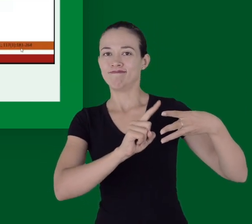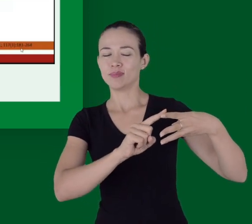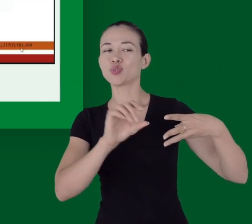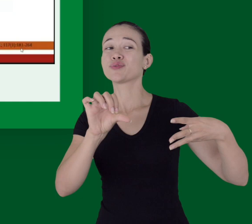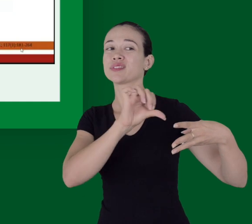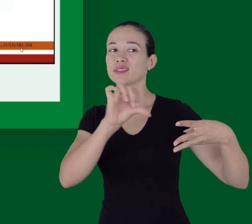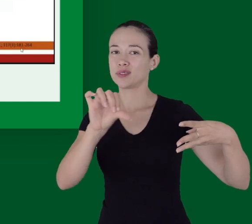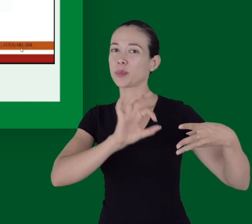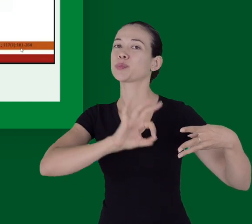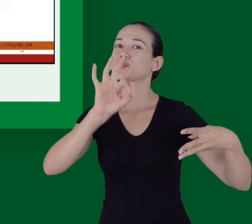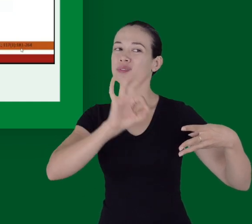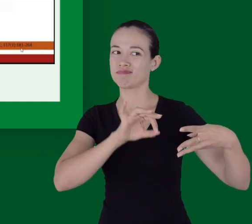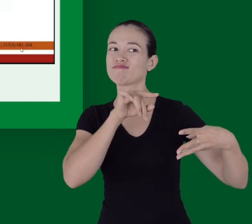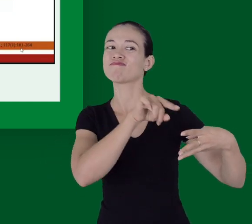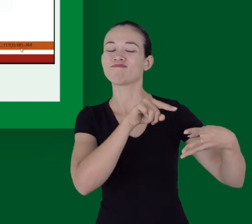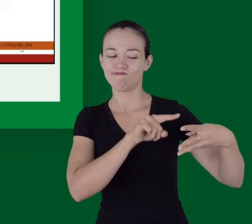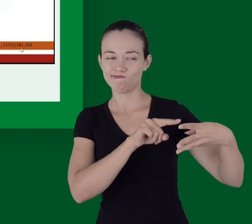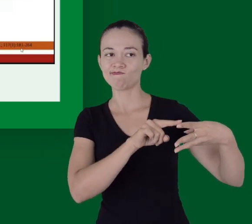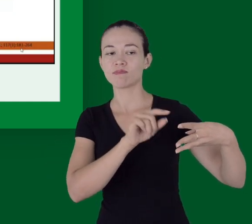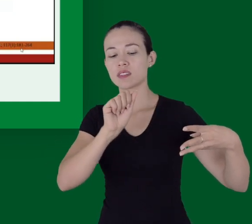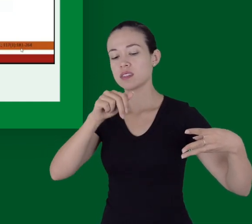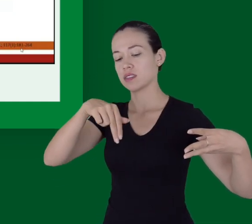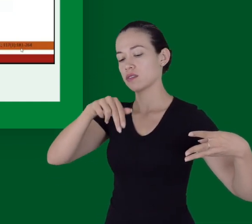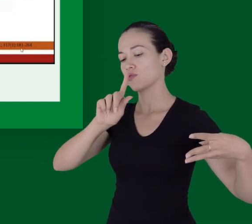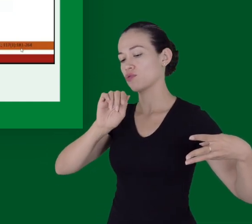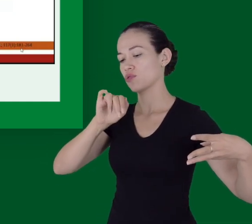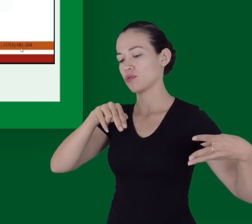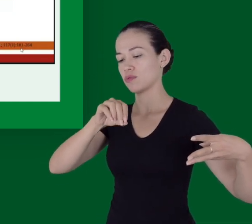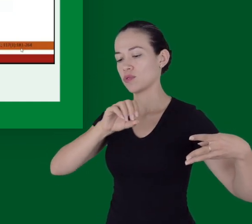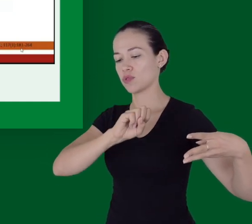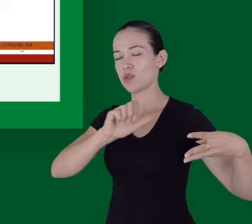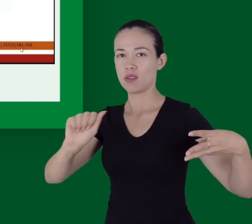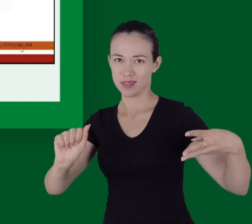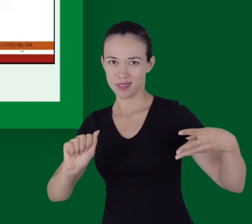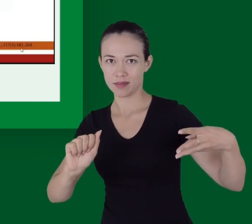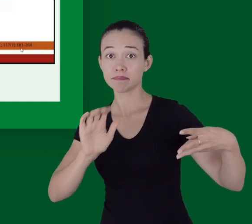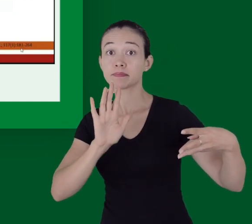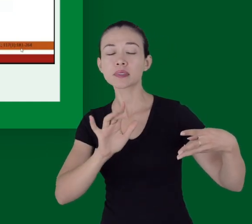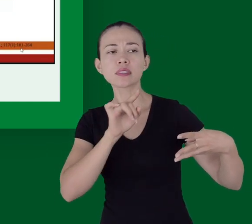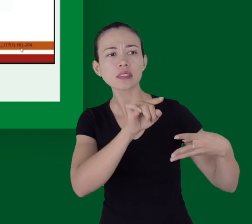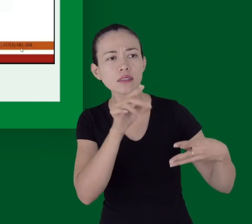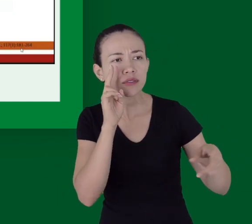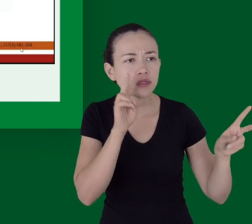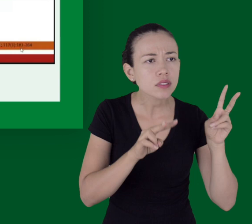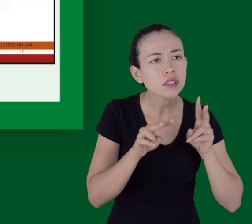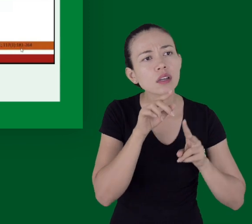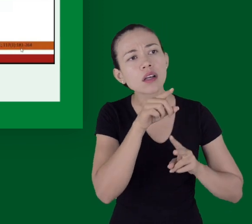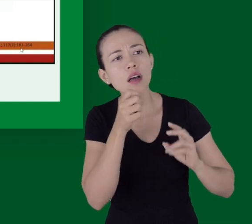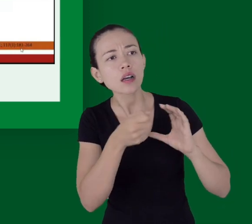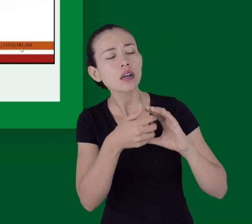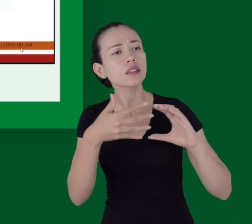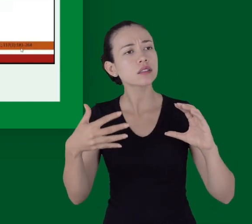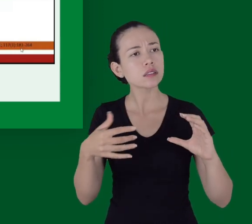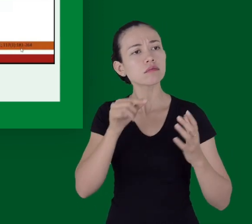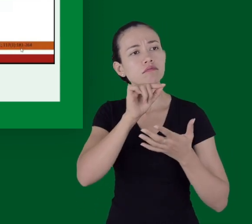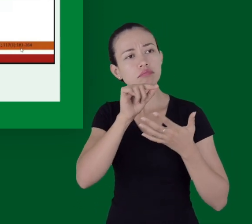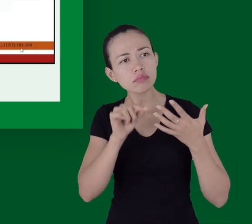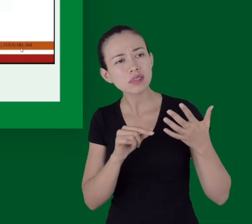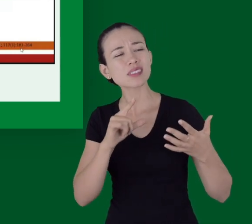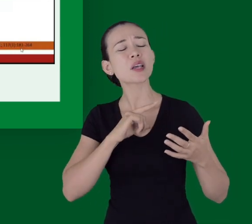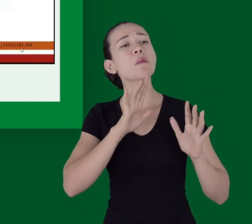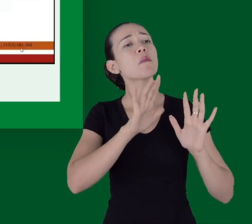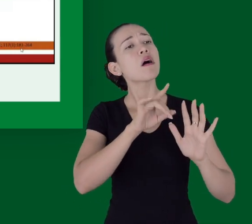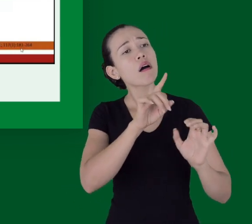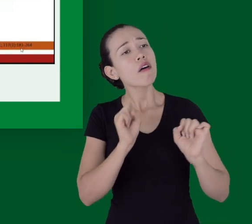essa dor é quase que definitivamente anginosa. É aquela dor que a gente fala, é 99% de chance. Quando a gente tem a